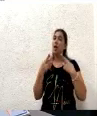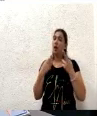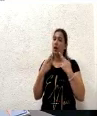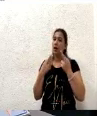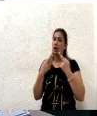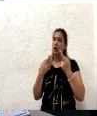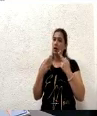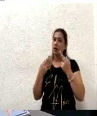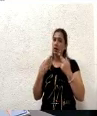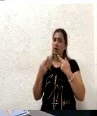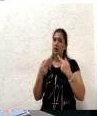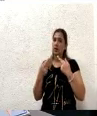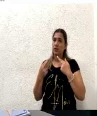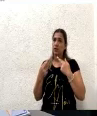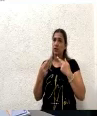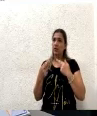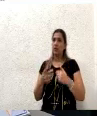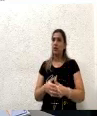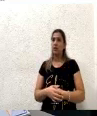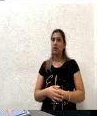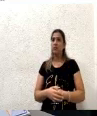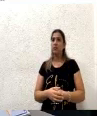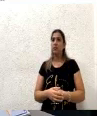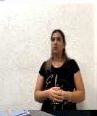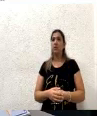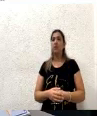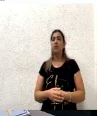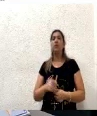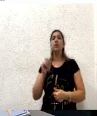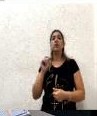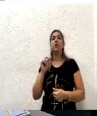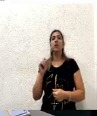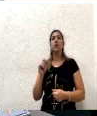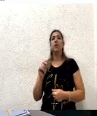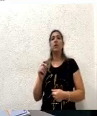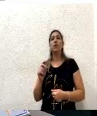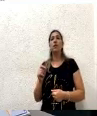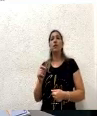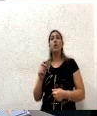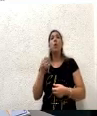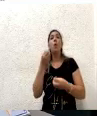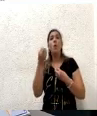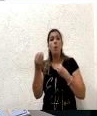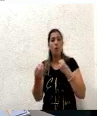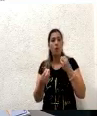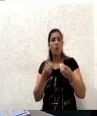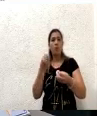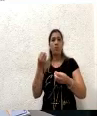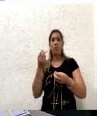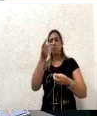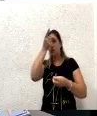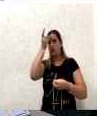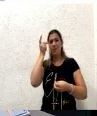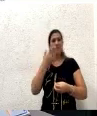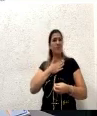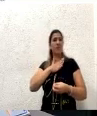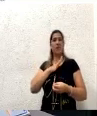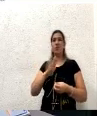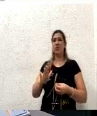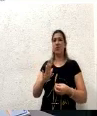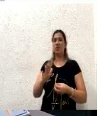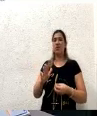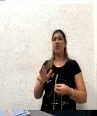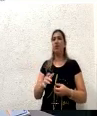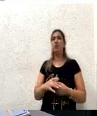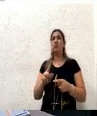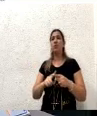meu gabinete, a gente fala no sentido de como está ficando o serviço, o pessoal não está gostando. Então, assim, tem locais